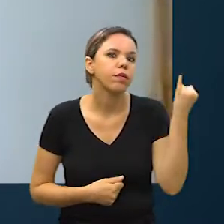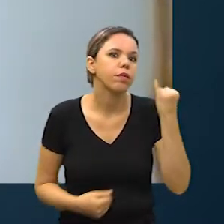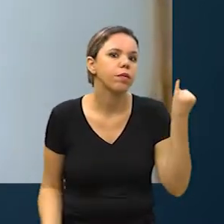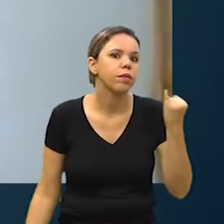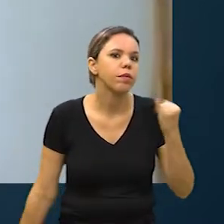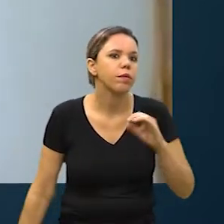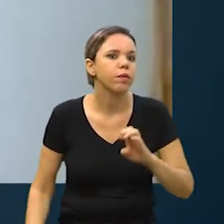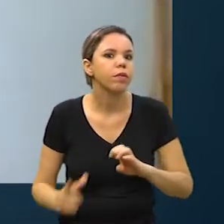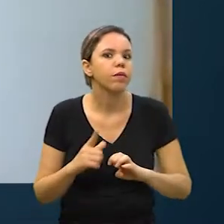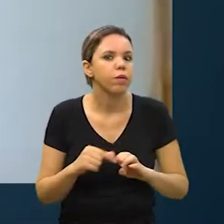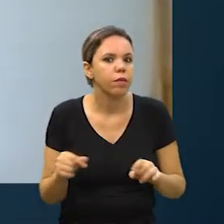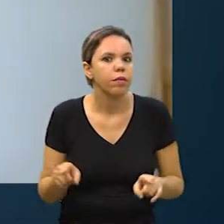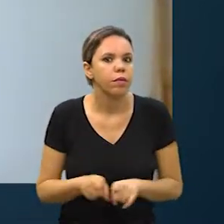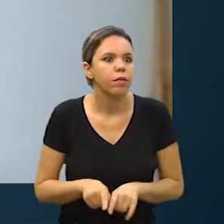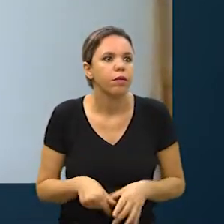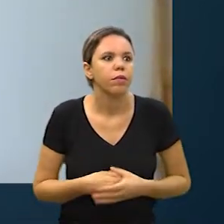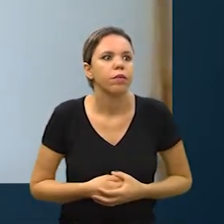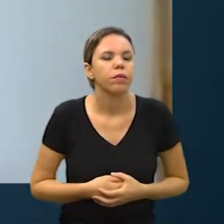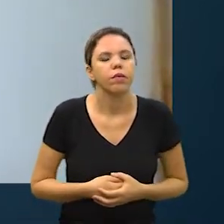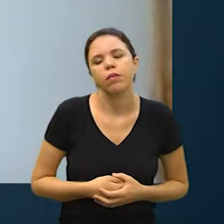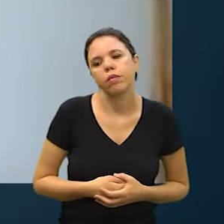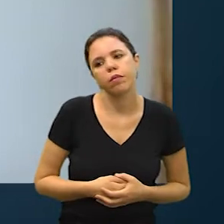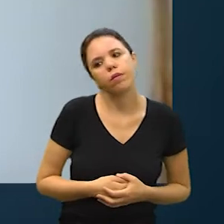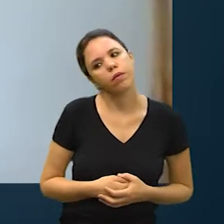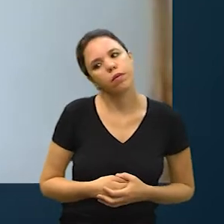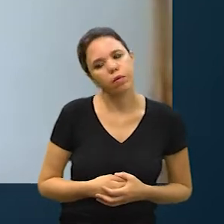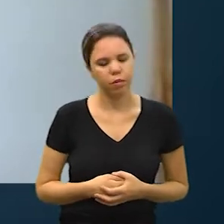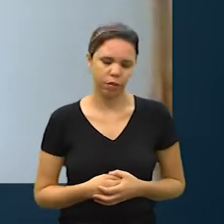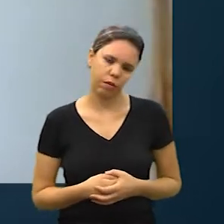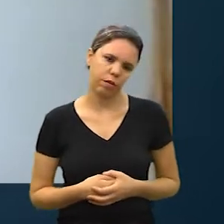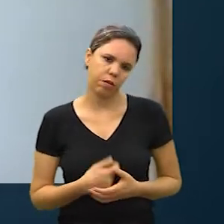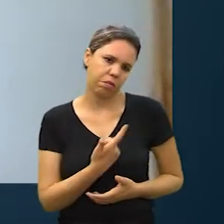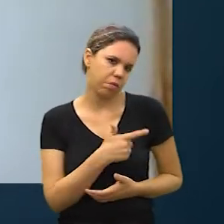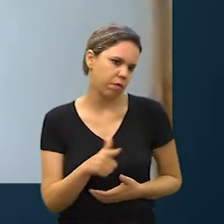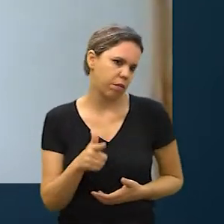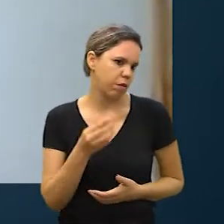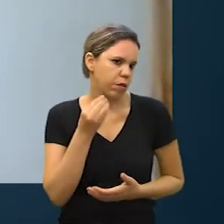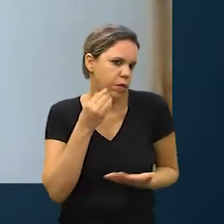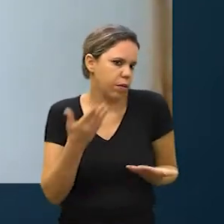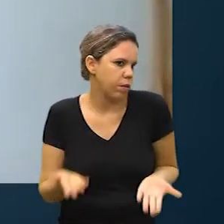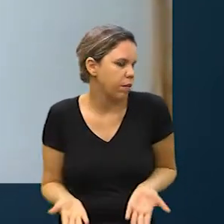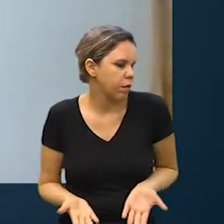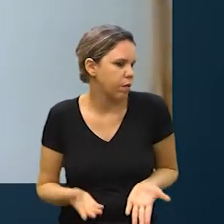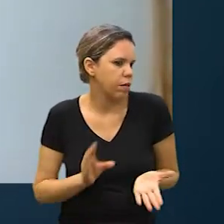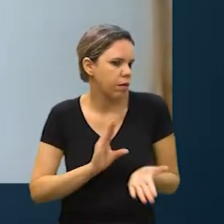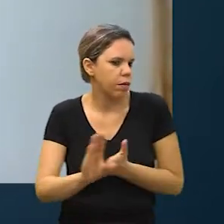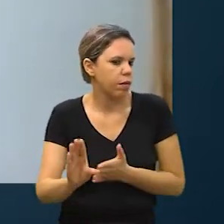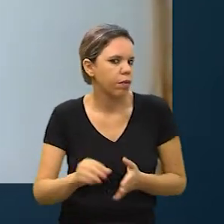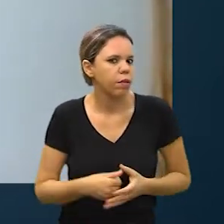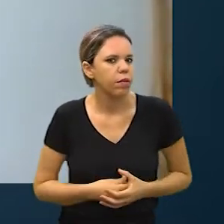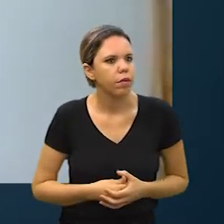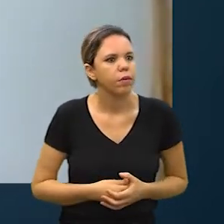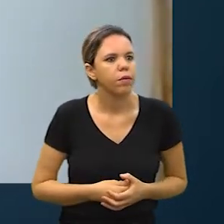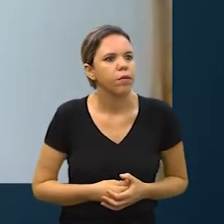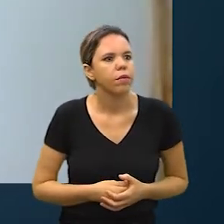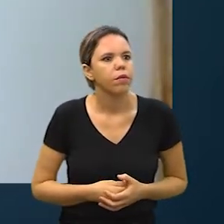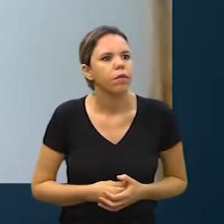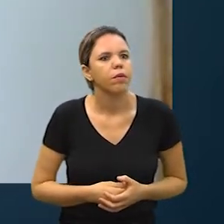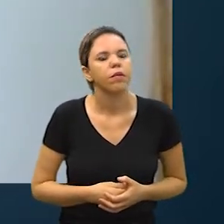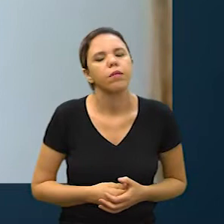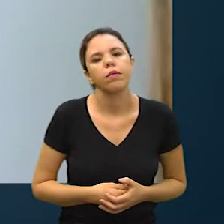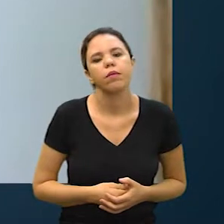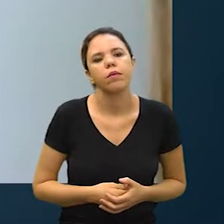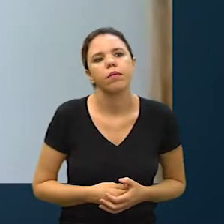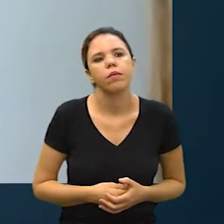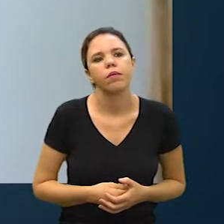é muito importante para o empreendedor também. Então, ali, eu não tinha muita opção de investimento, né? A verba era